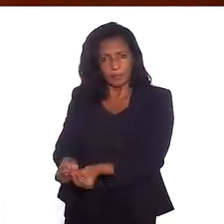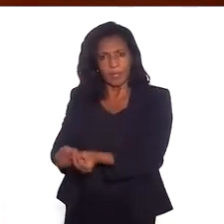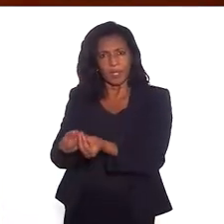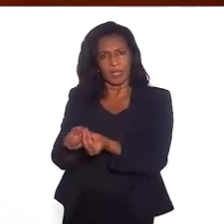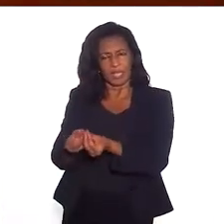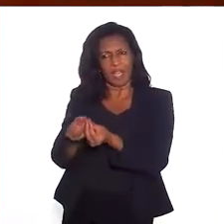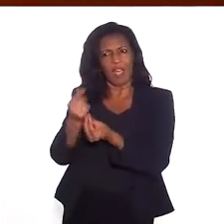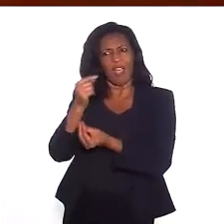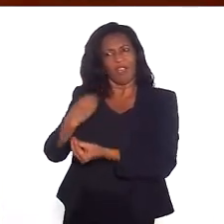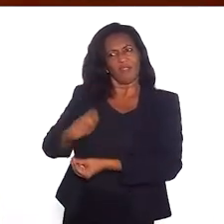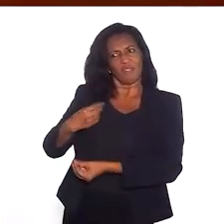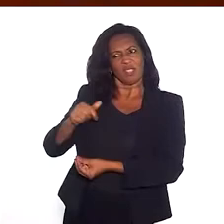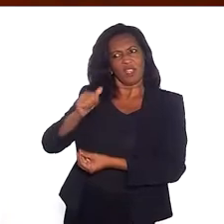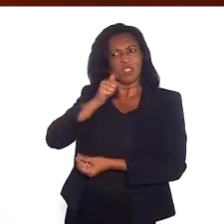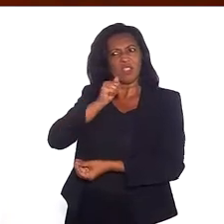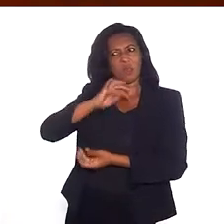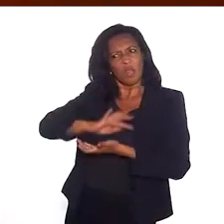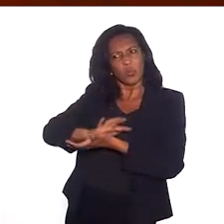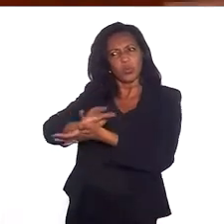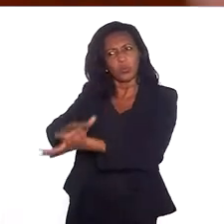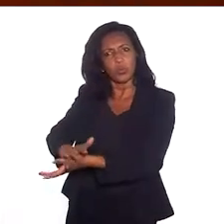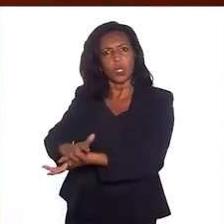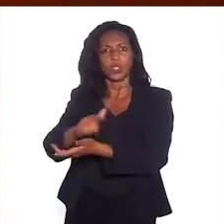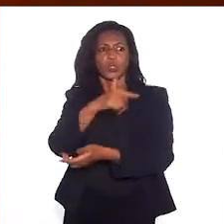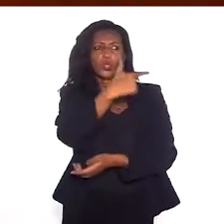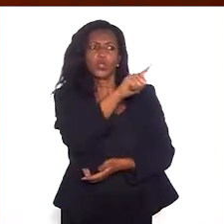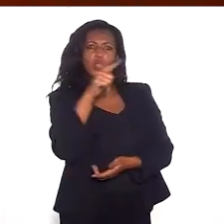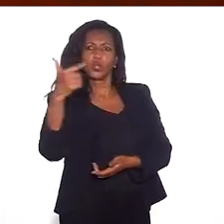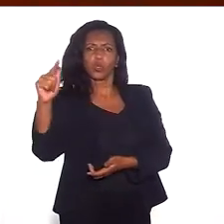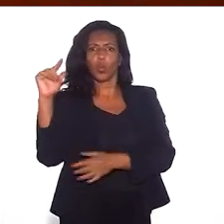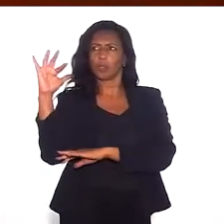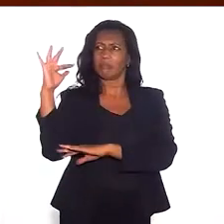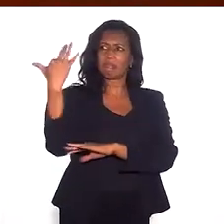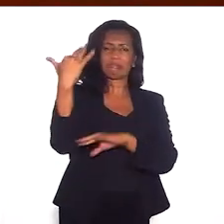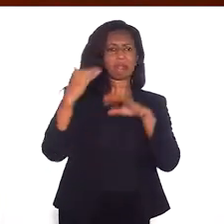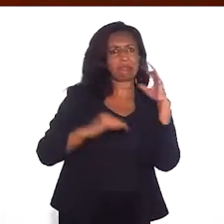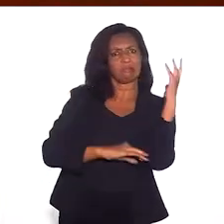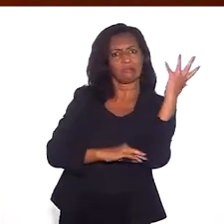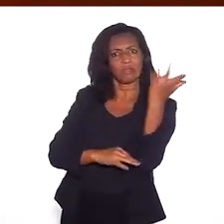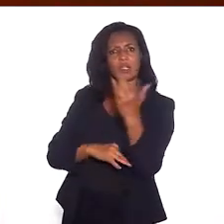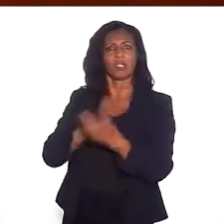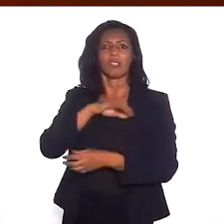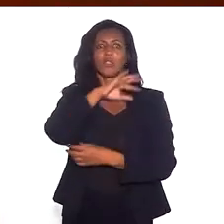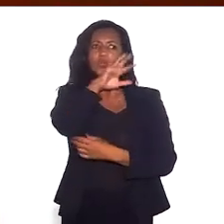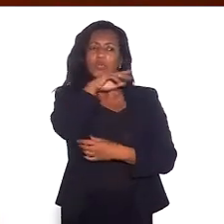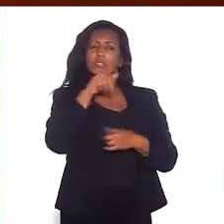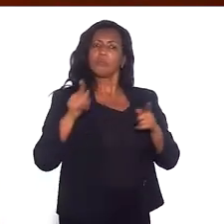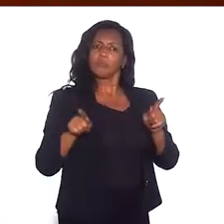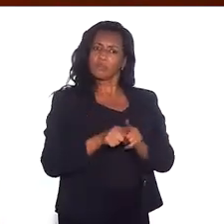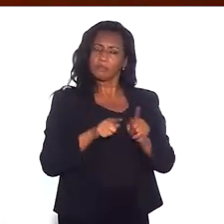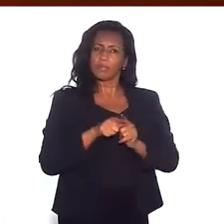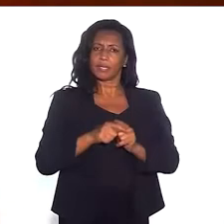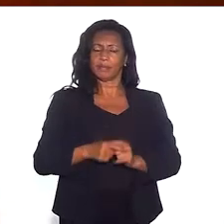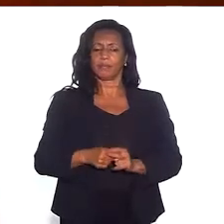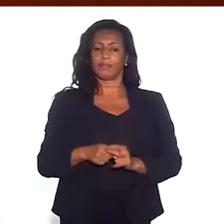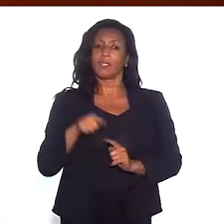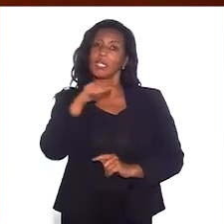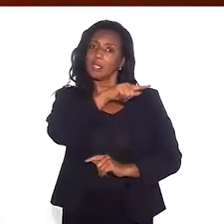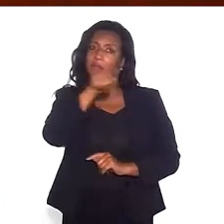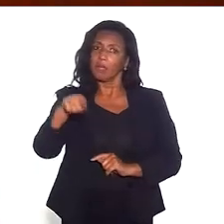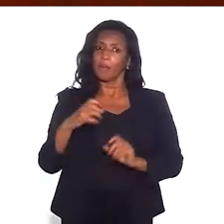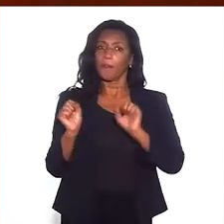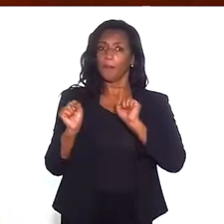levam em consideração a opressão das mulheres, de outros indivíduos humanos, da natureza e dos animais não humanos também.